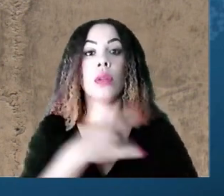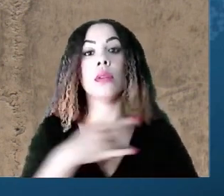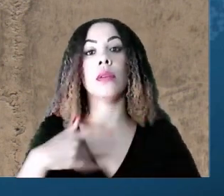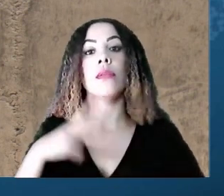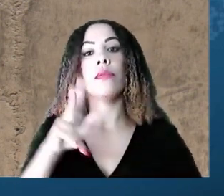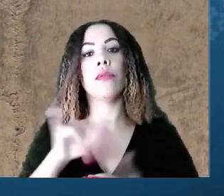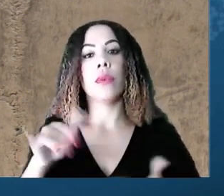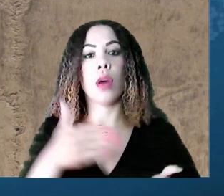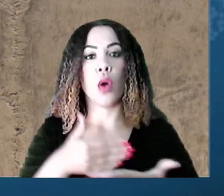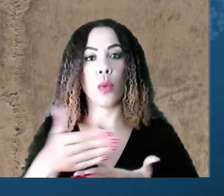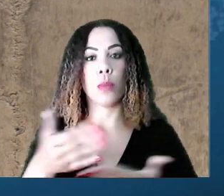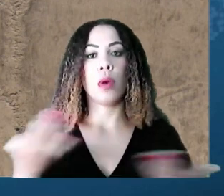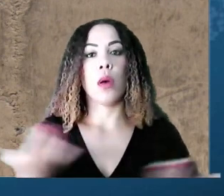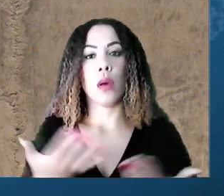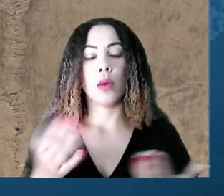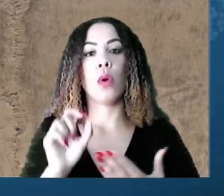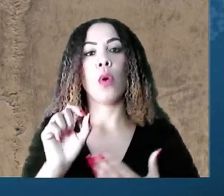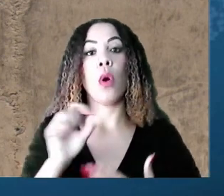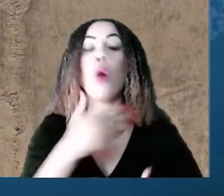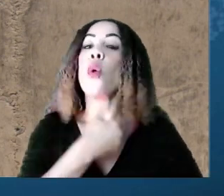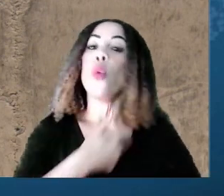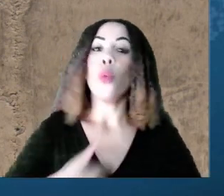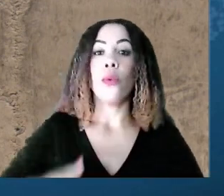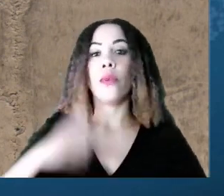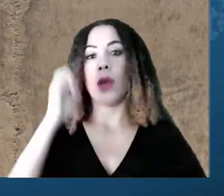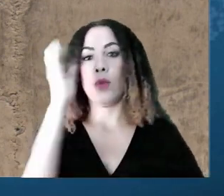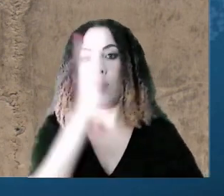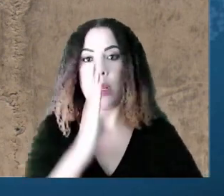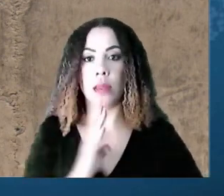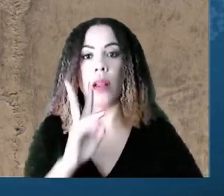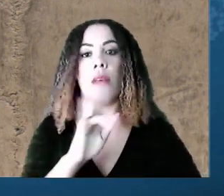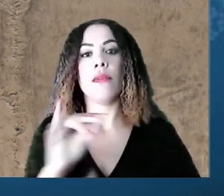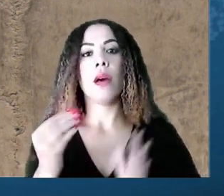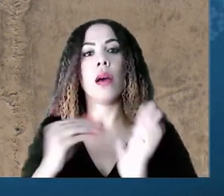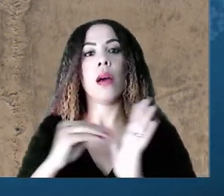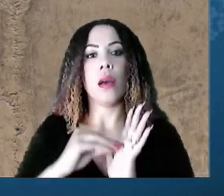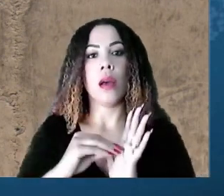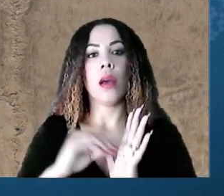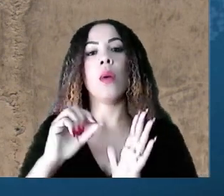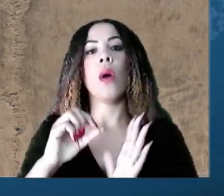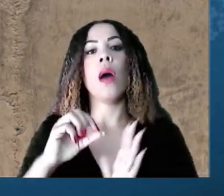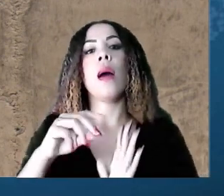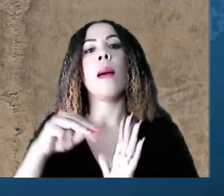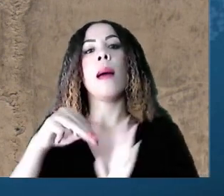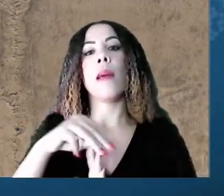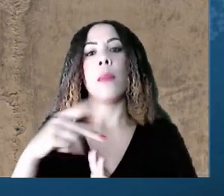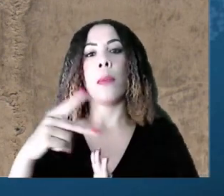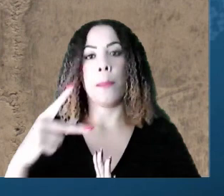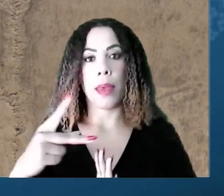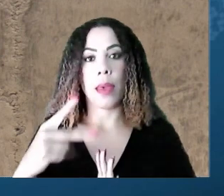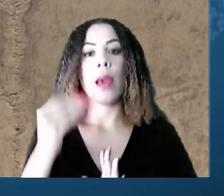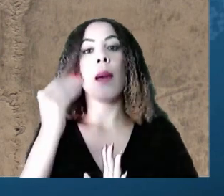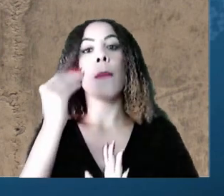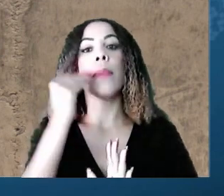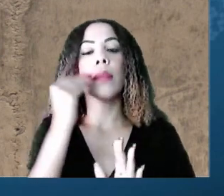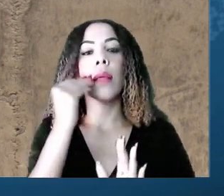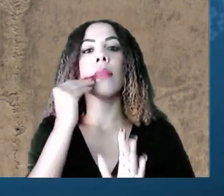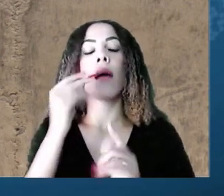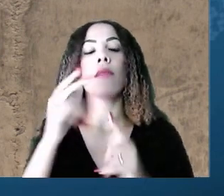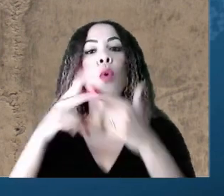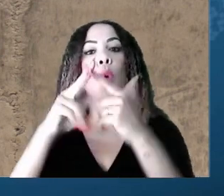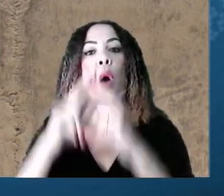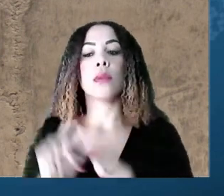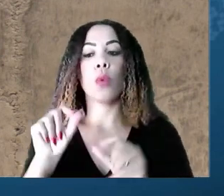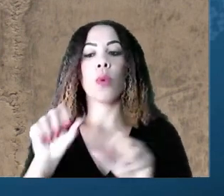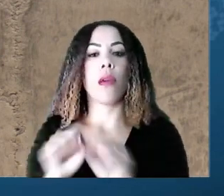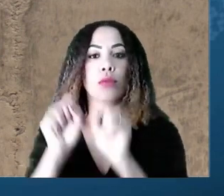uma medida, o governo brasileiro, com uma medida provisória para encaminhar recursos extras para recuperar o que foi destruído. E da nossa parte do